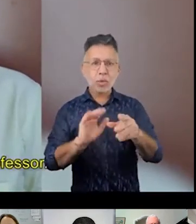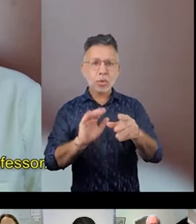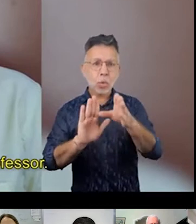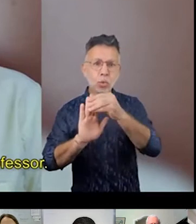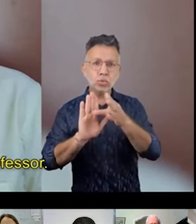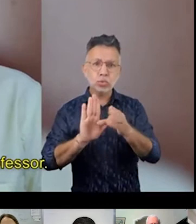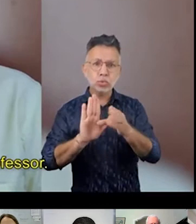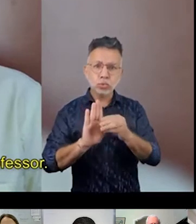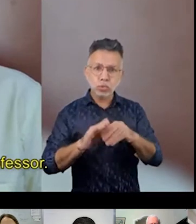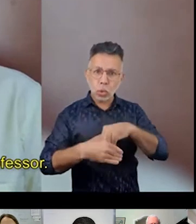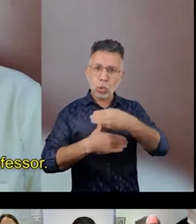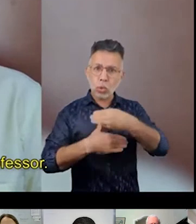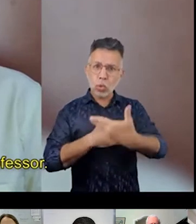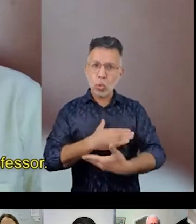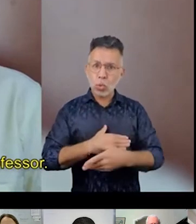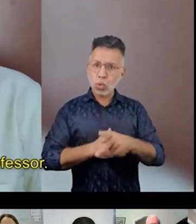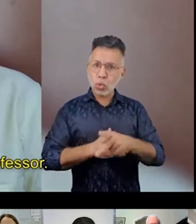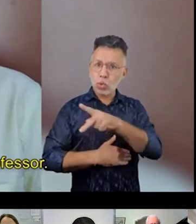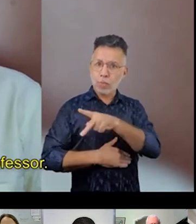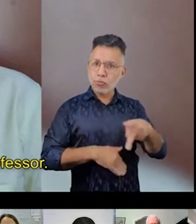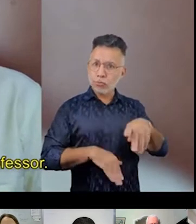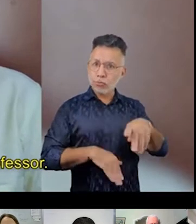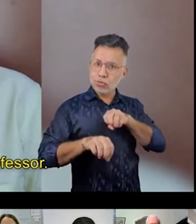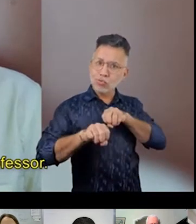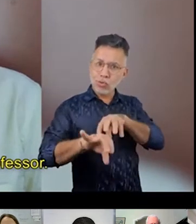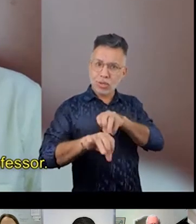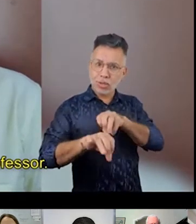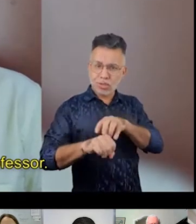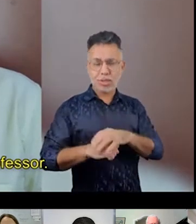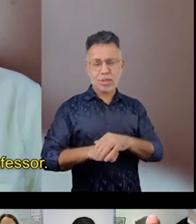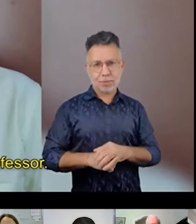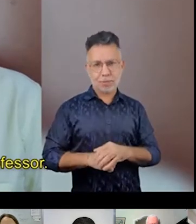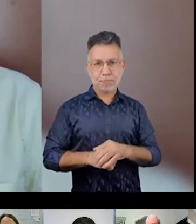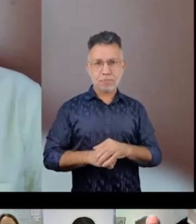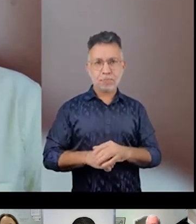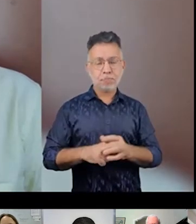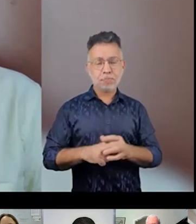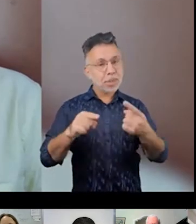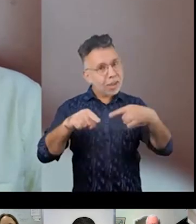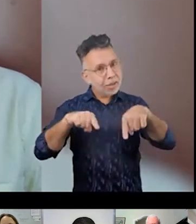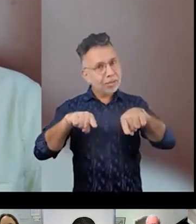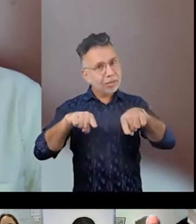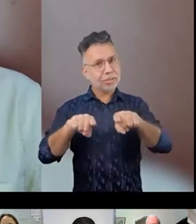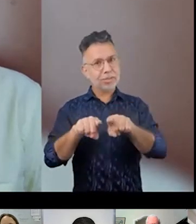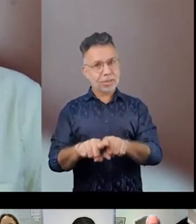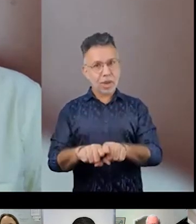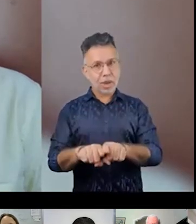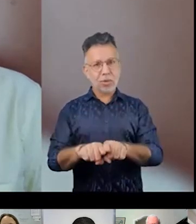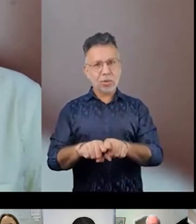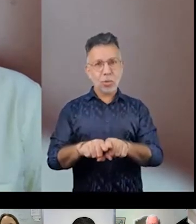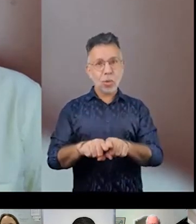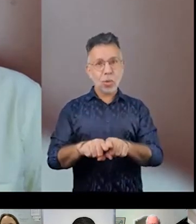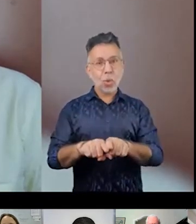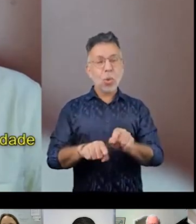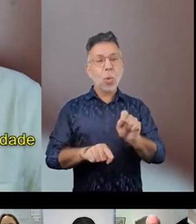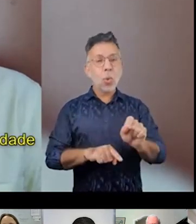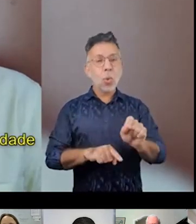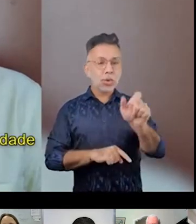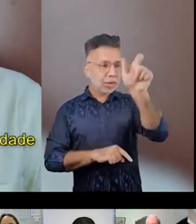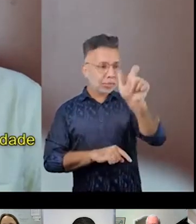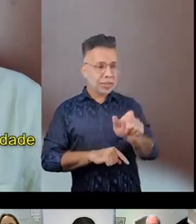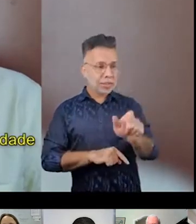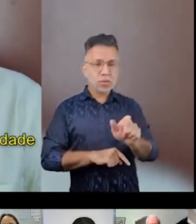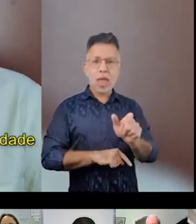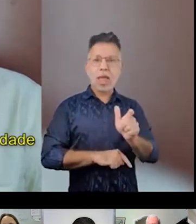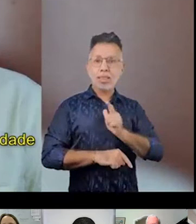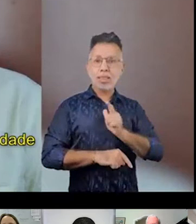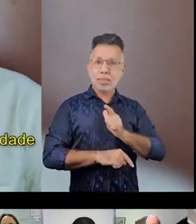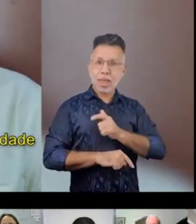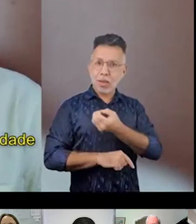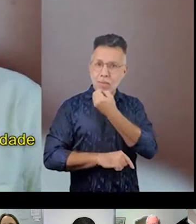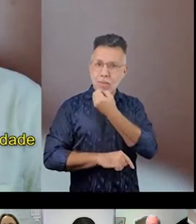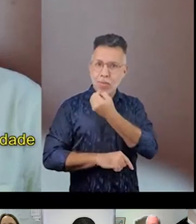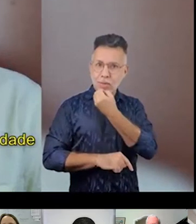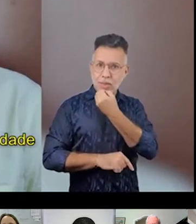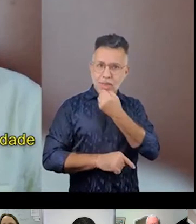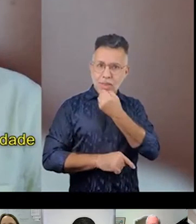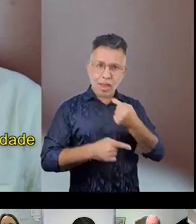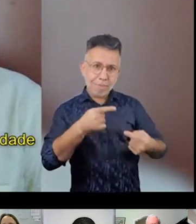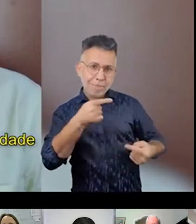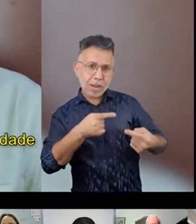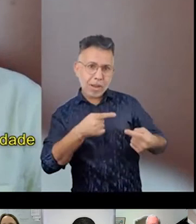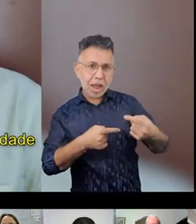possível aos conteúdos que são ministrados pelo professor. Então, com isso, ou que ela concorra